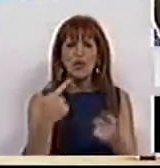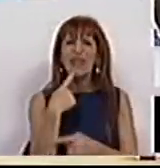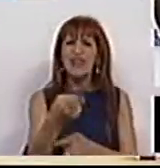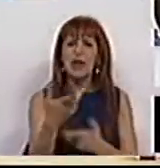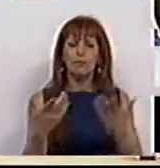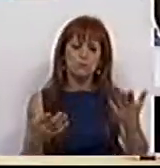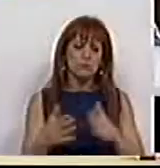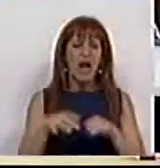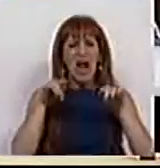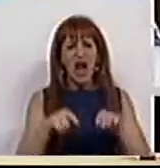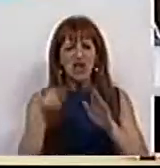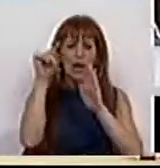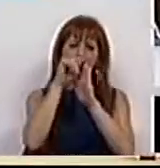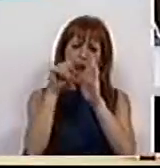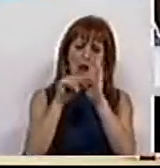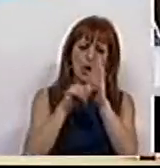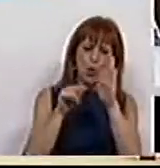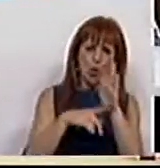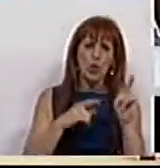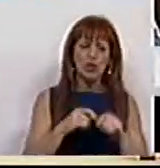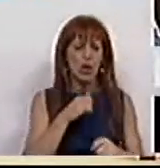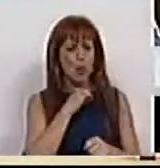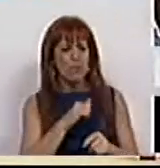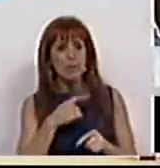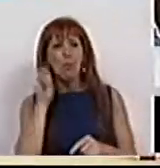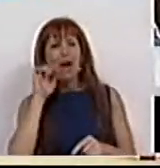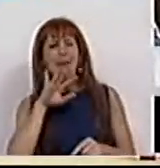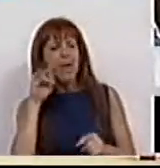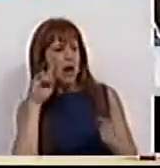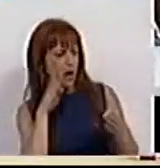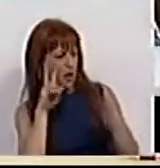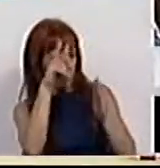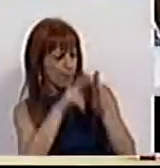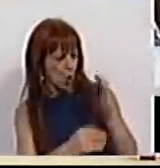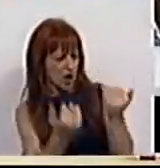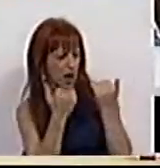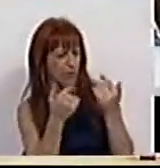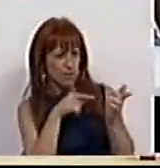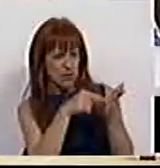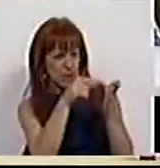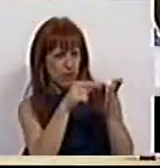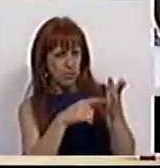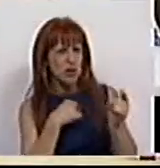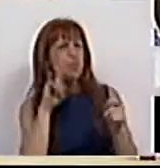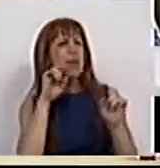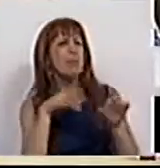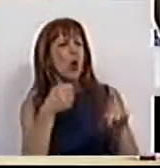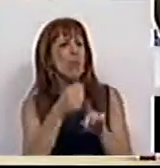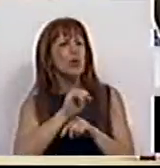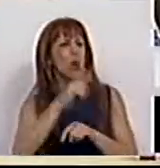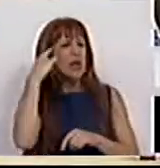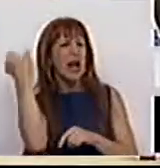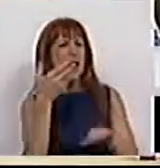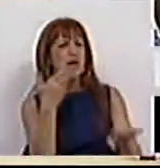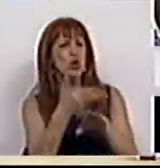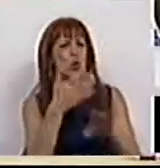que diga assim, esta lista em que eu vou permitir aos pais o acesso a esta informação vai prevenir o combate aos